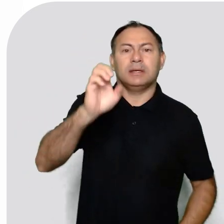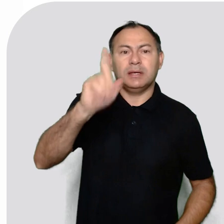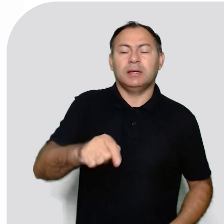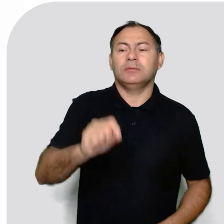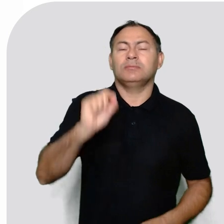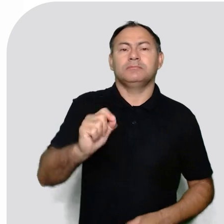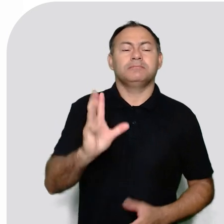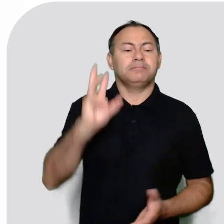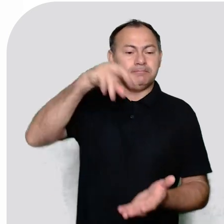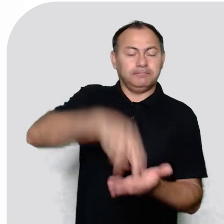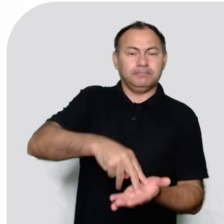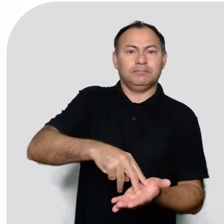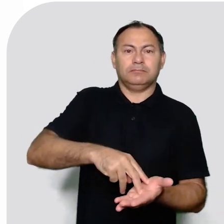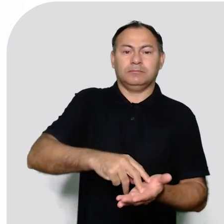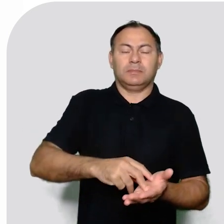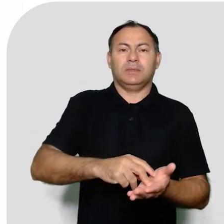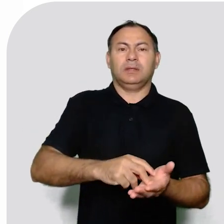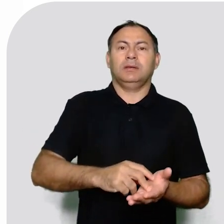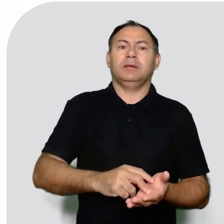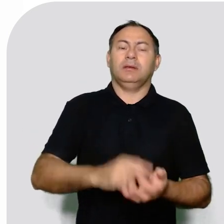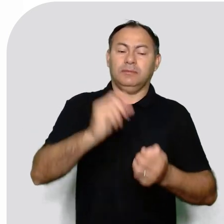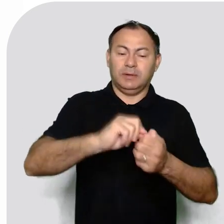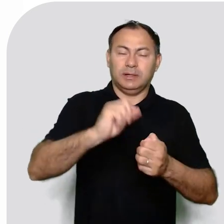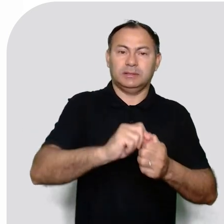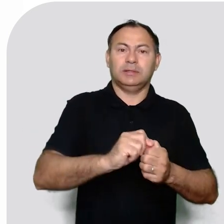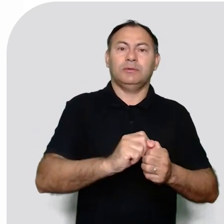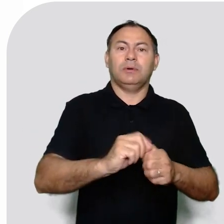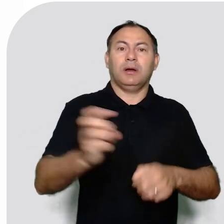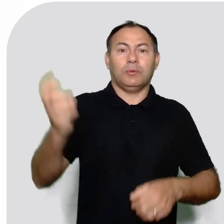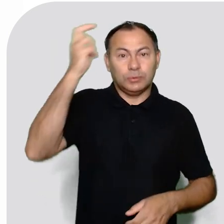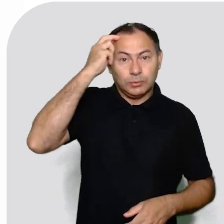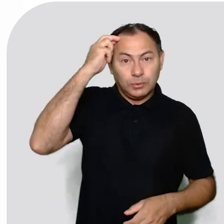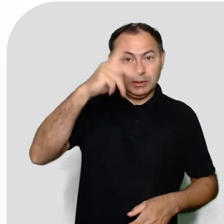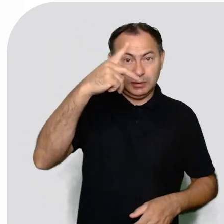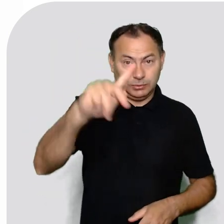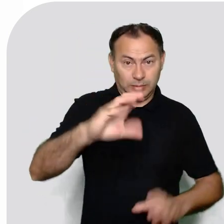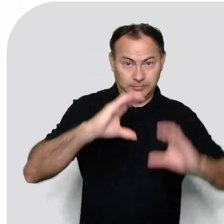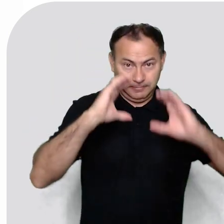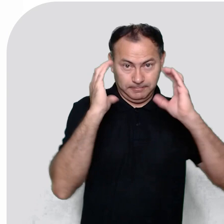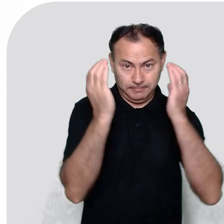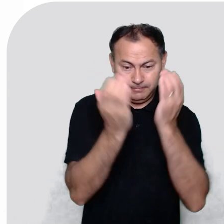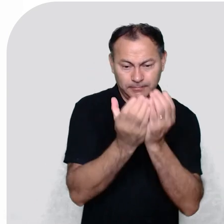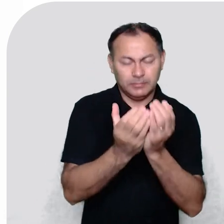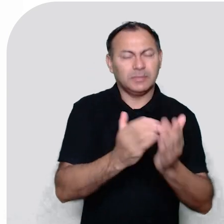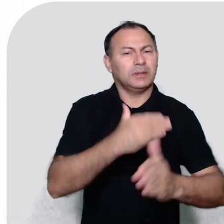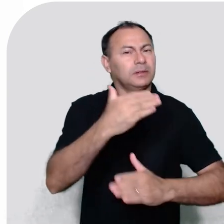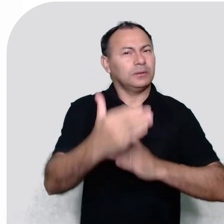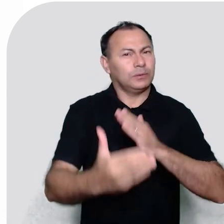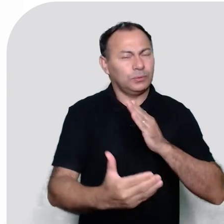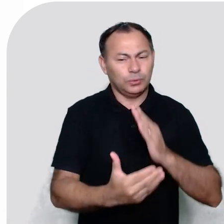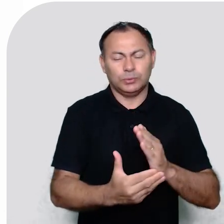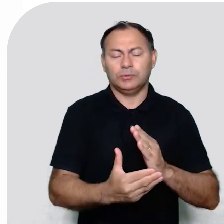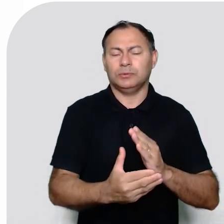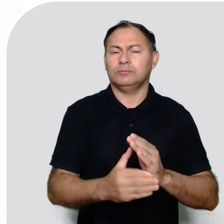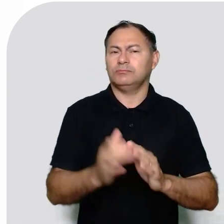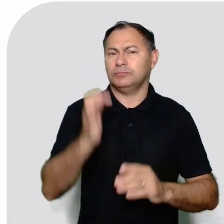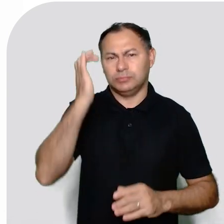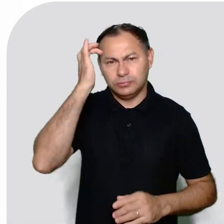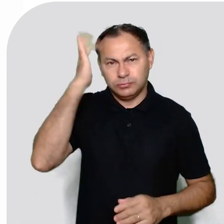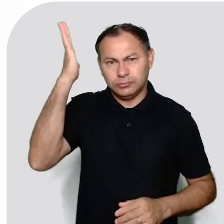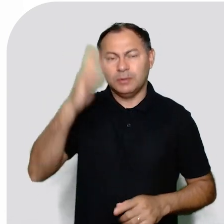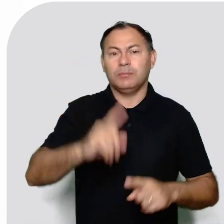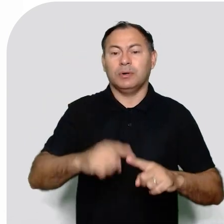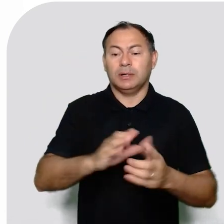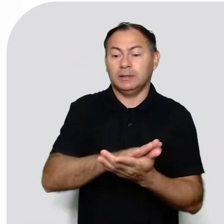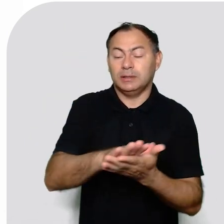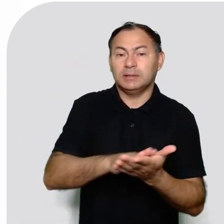os artífices e autores da cultura de sua comunidade. Tudo isso não sem dificuldades, pois nem